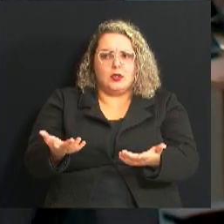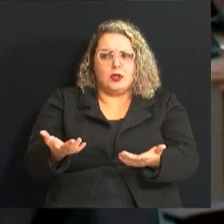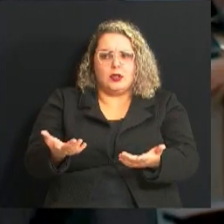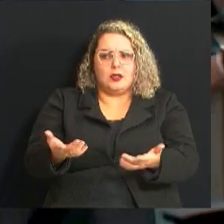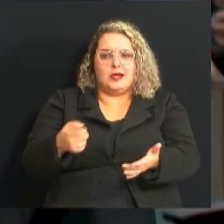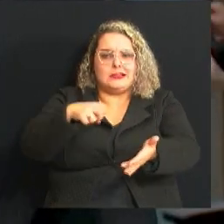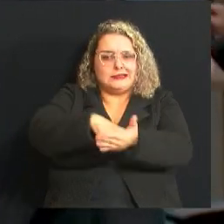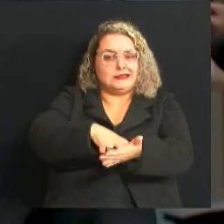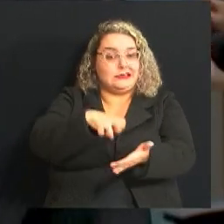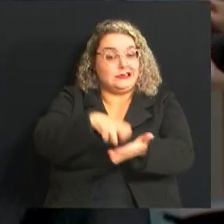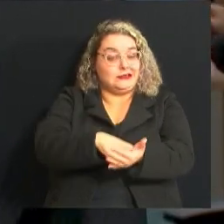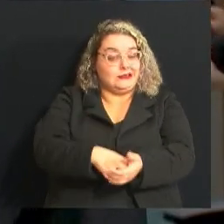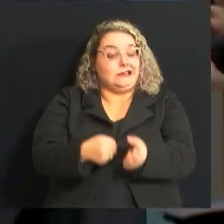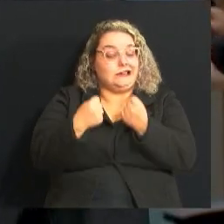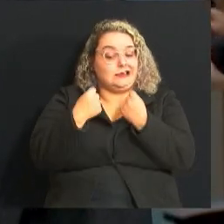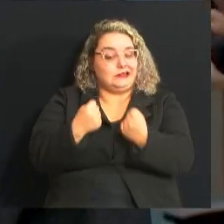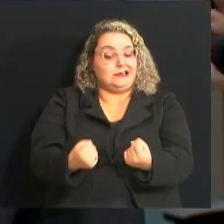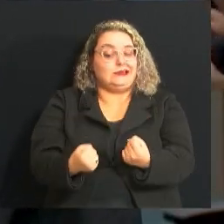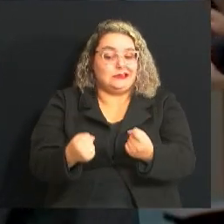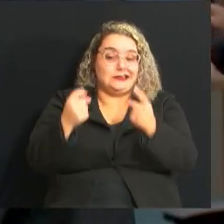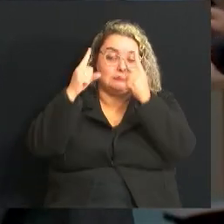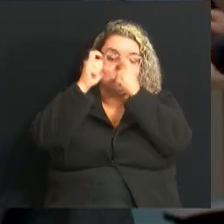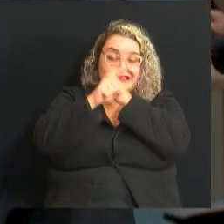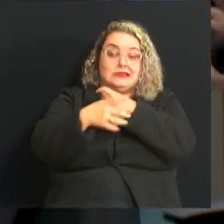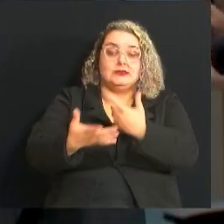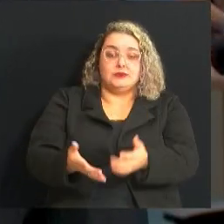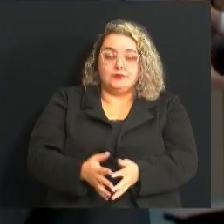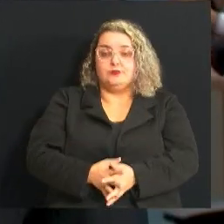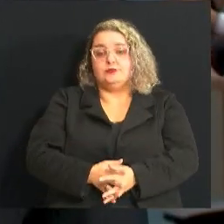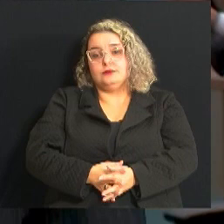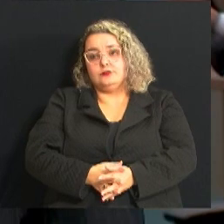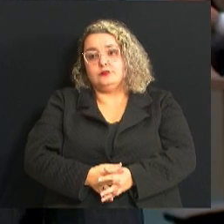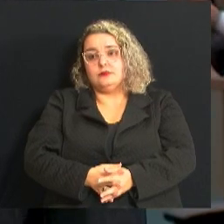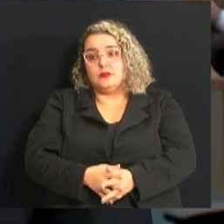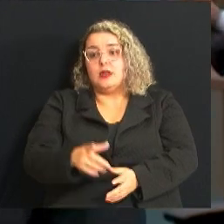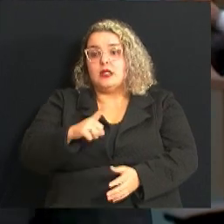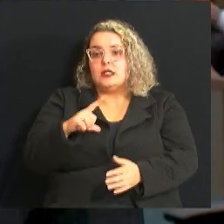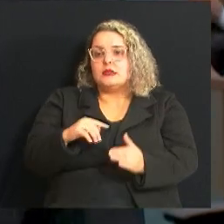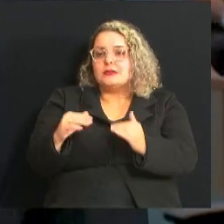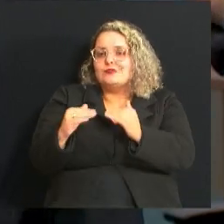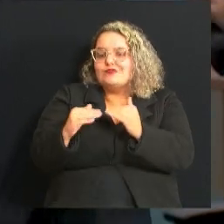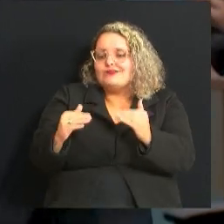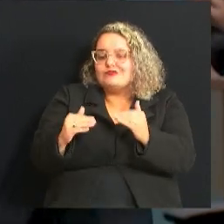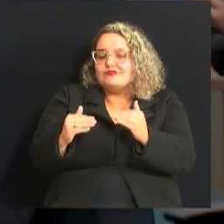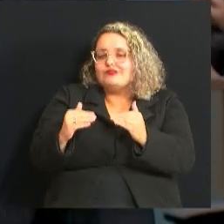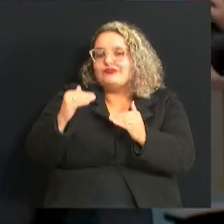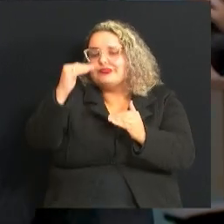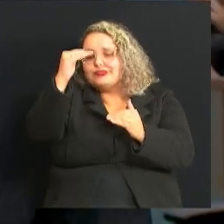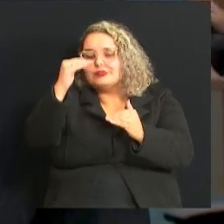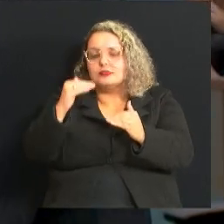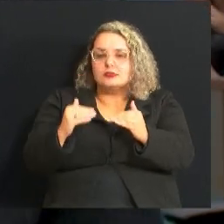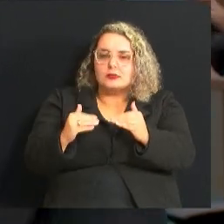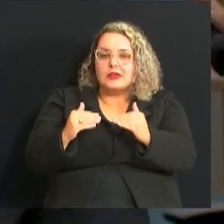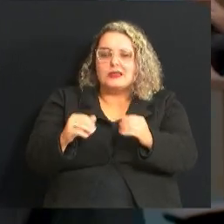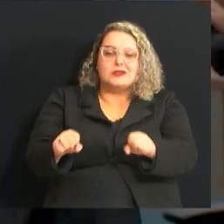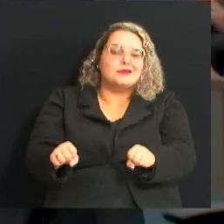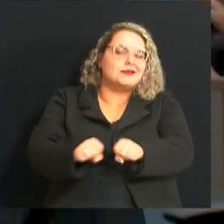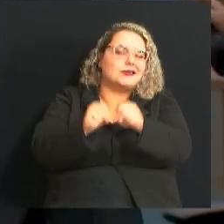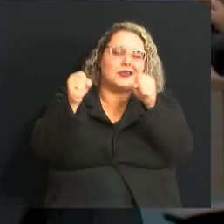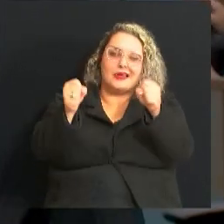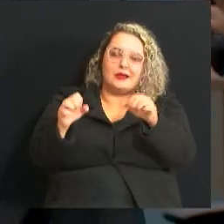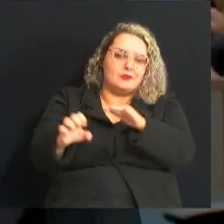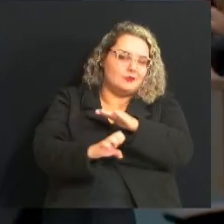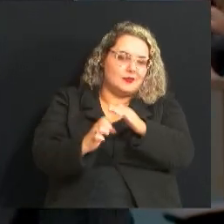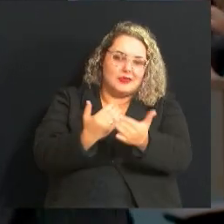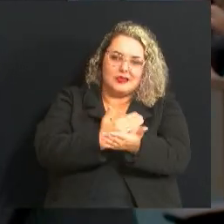muito pesadas, né? E é muito difícil e existe um grau muito alto de mortalidade depois que se inicia uma